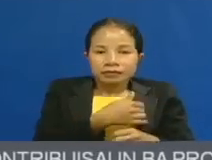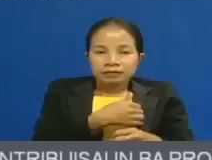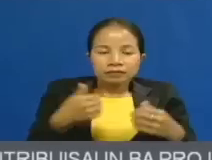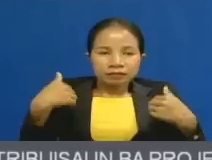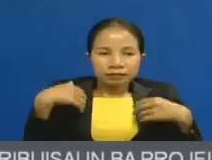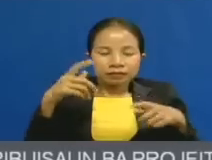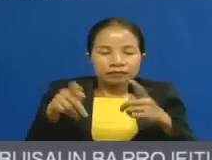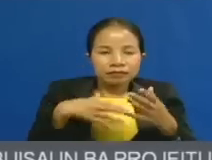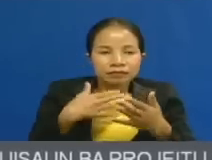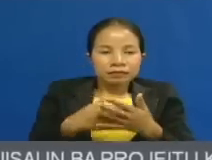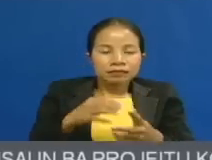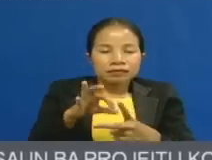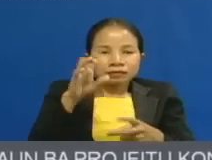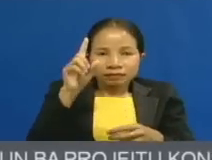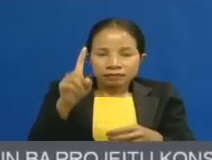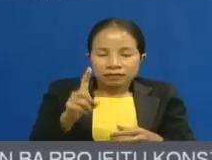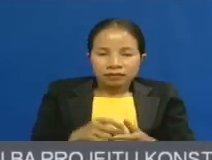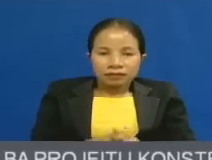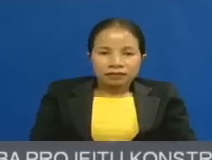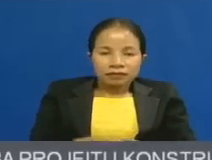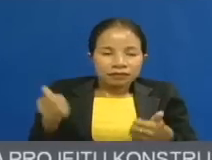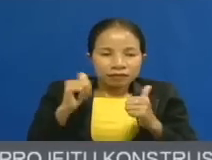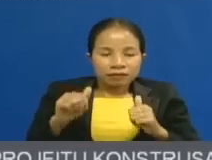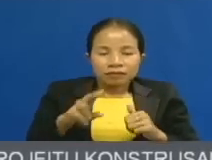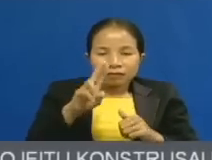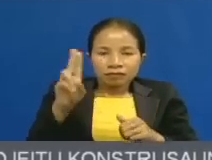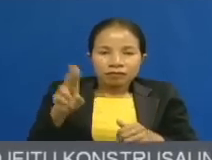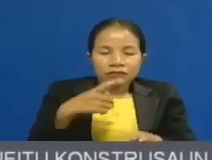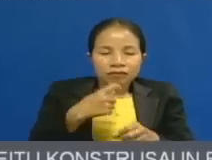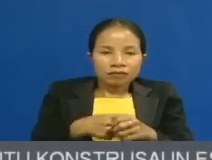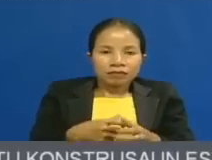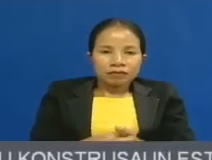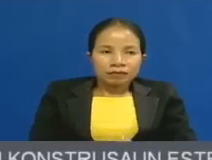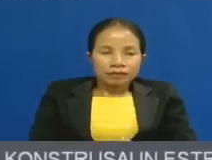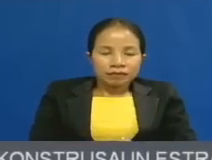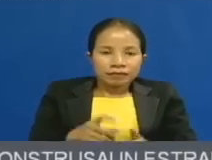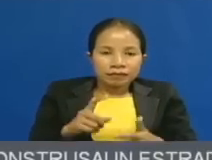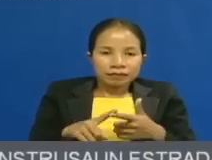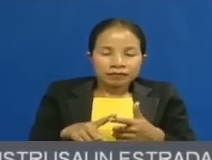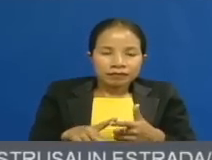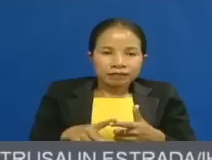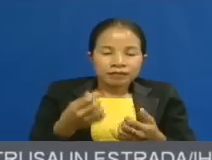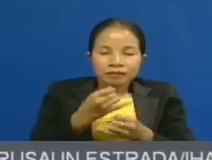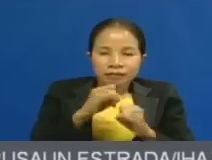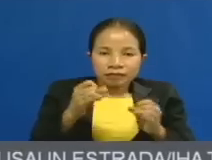eleitorais de media que halu eleição rasi. Modelo ne ita usa ia momento ita halu transição. Depois de referendo hotu,